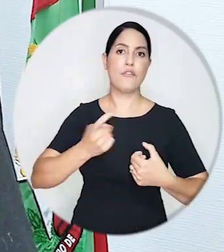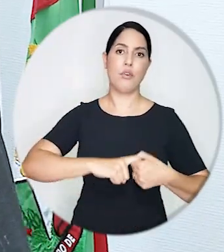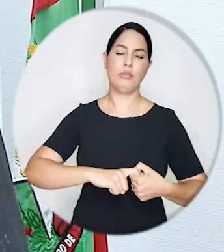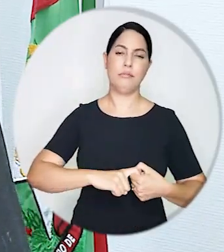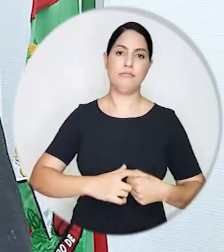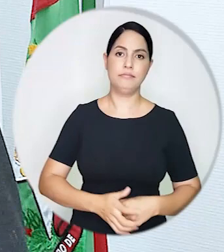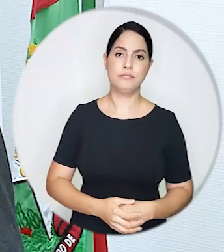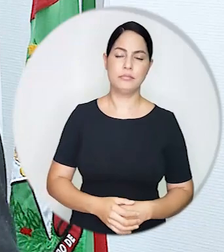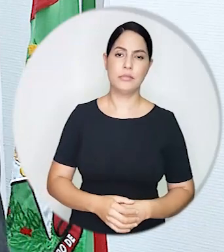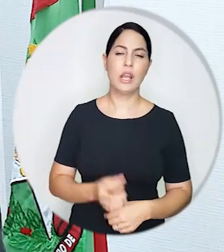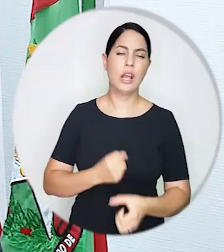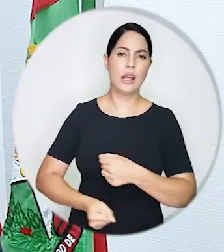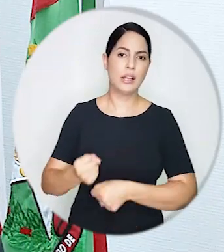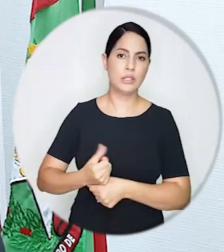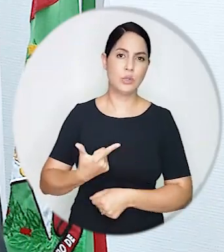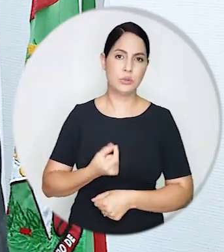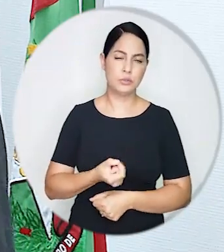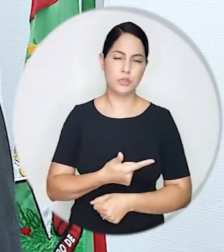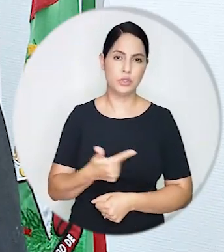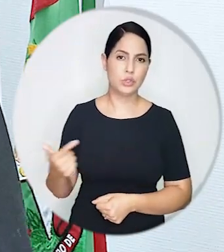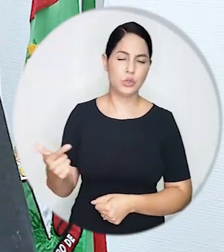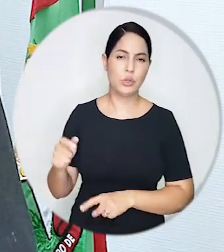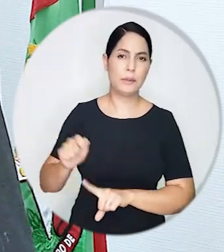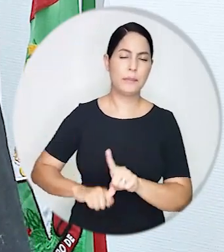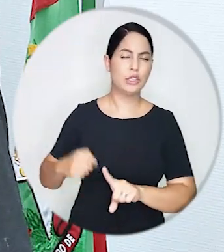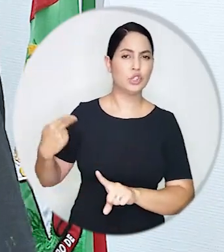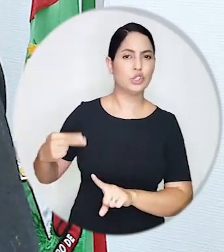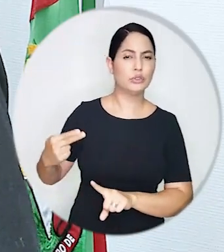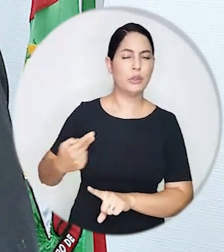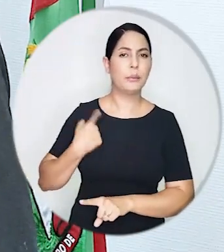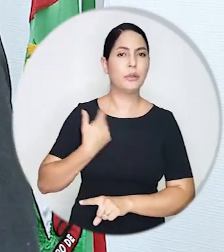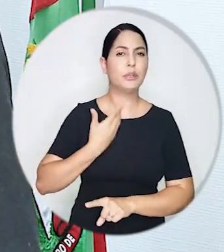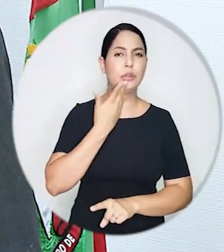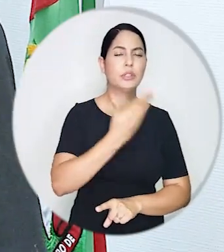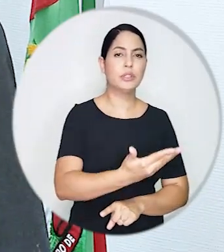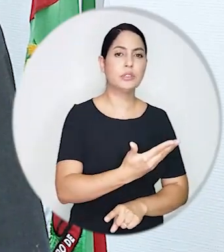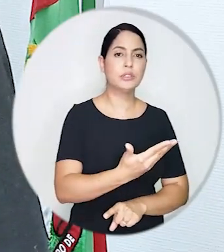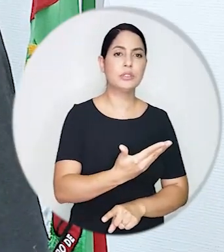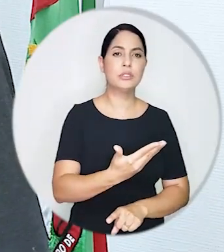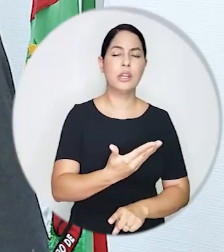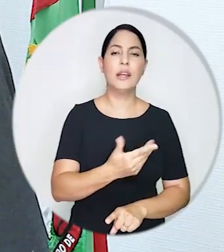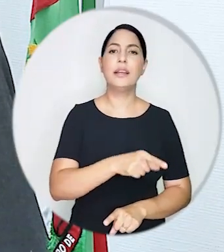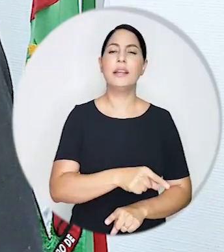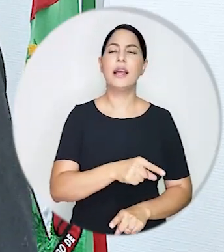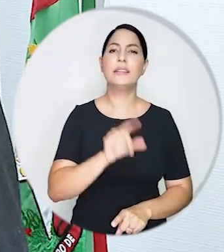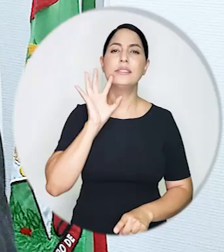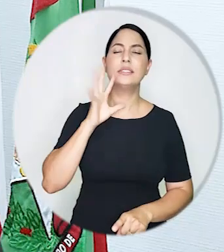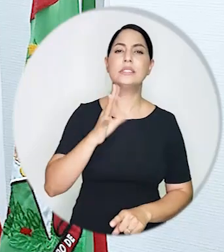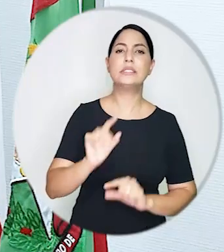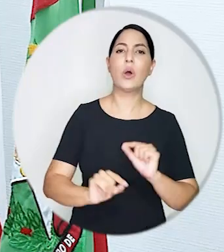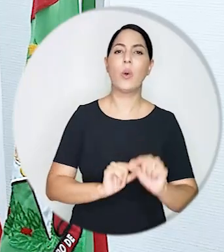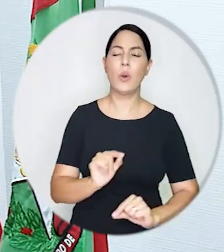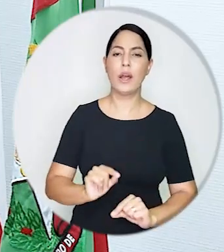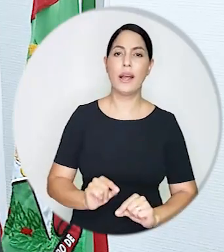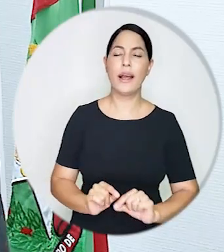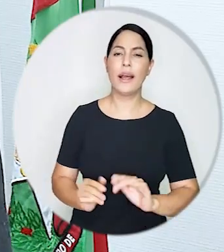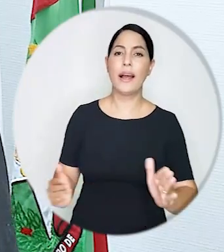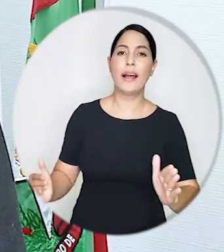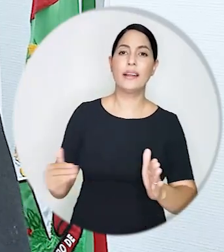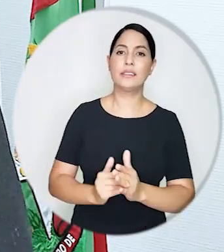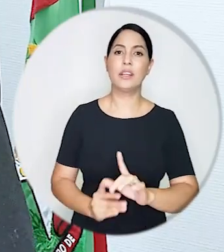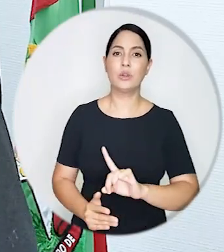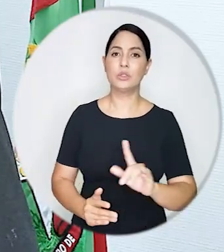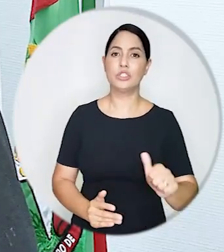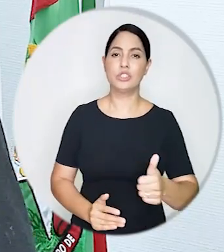pela OAB em novembro do ano passado, que determinou que até o dia 27 de janeiro todas as